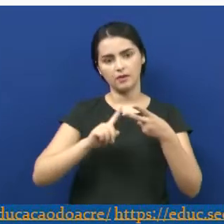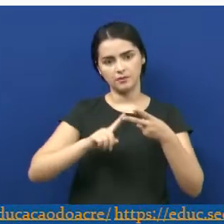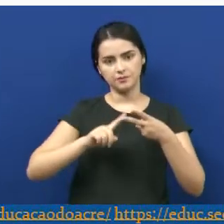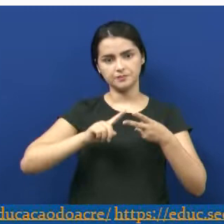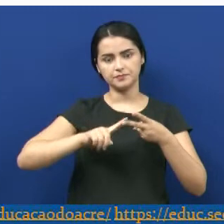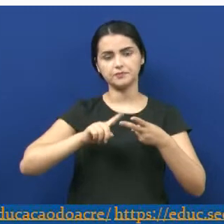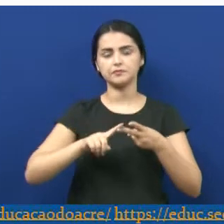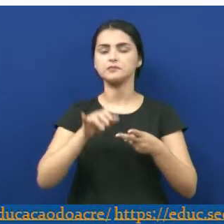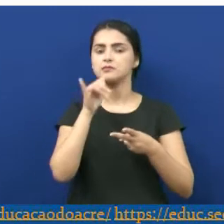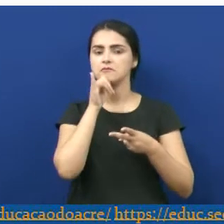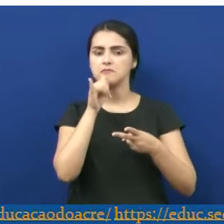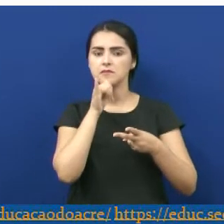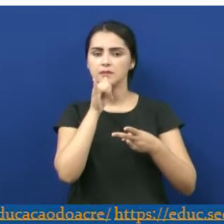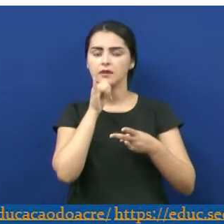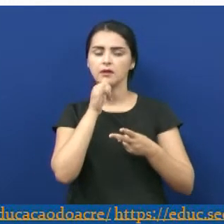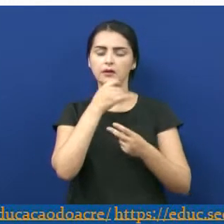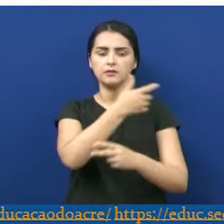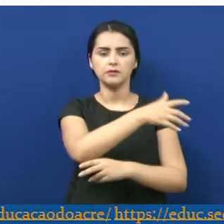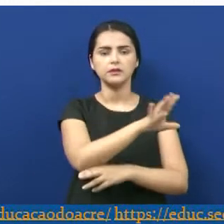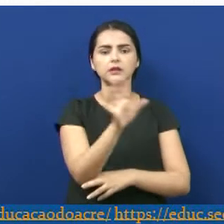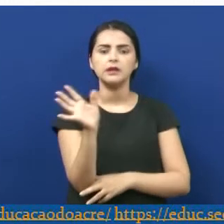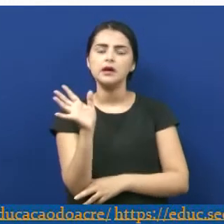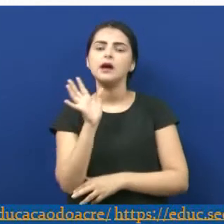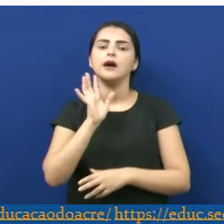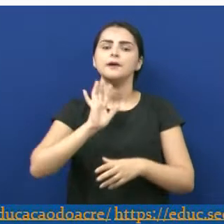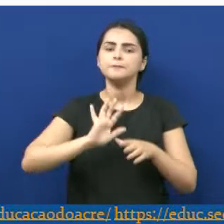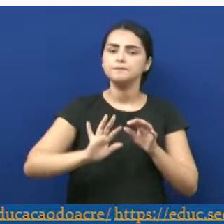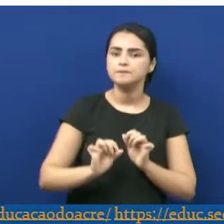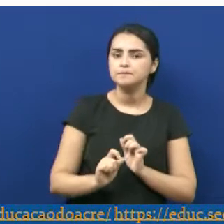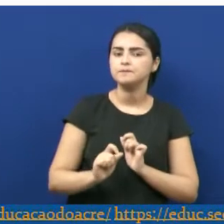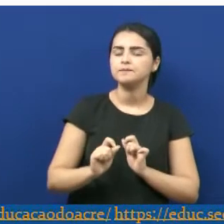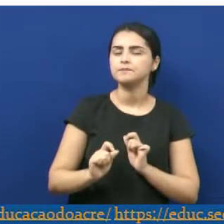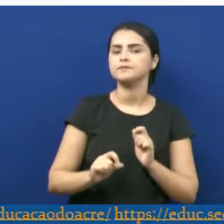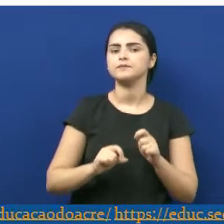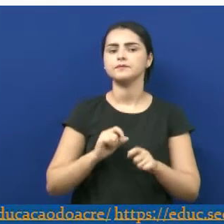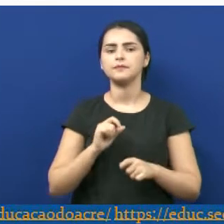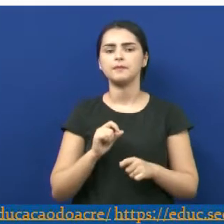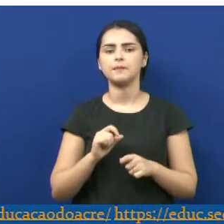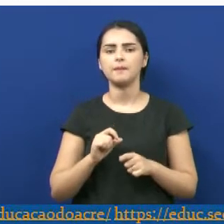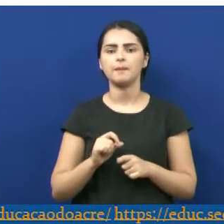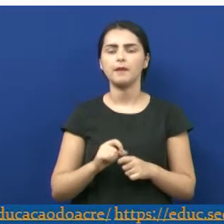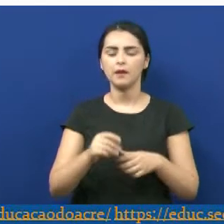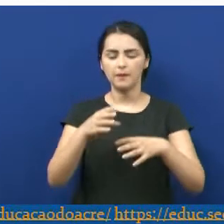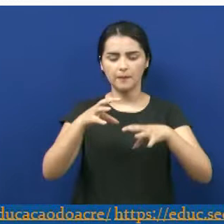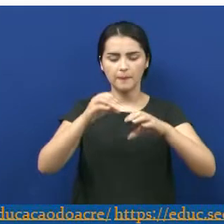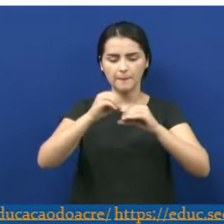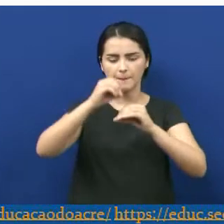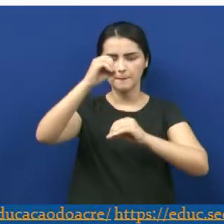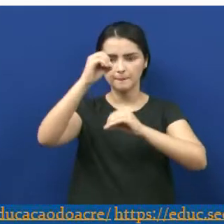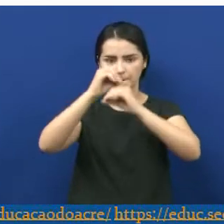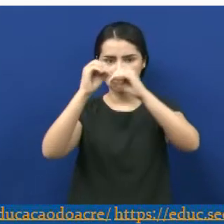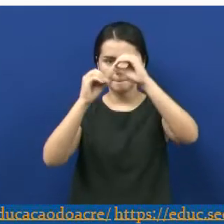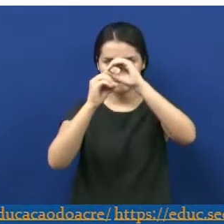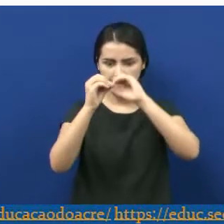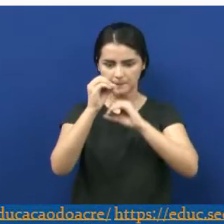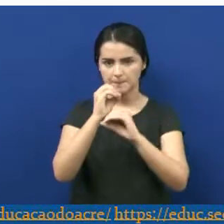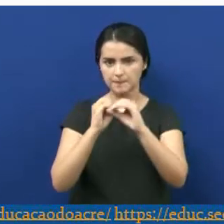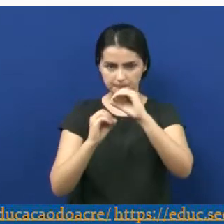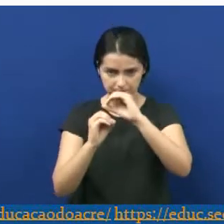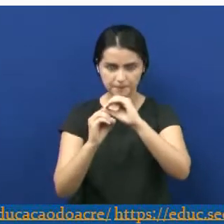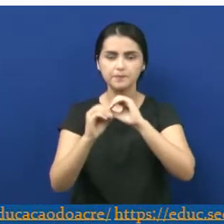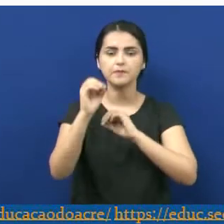dessa classificação quanto à natureza do soluto é de natureza molecular. É a solução